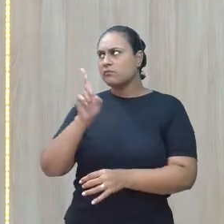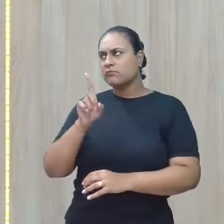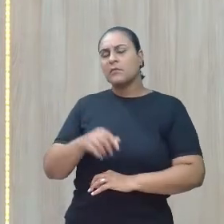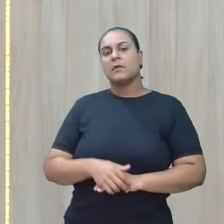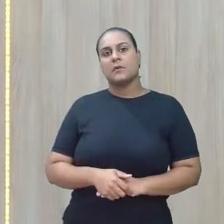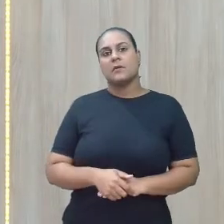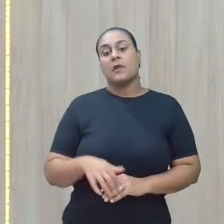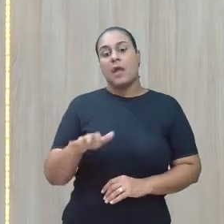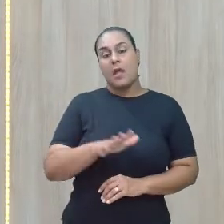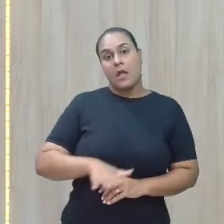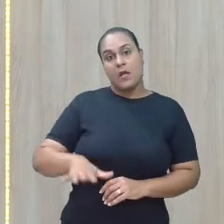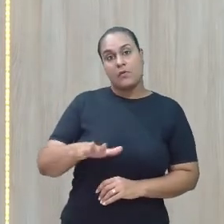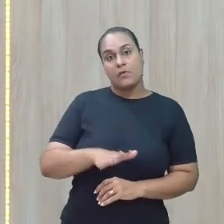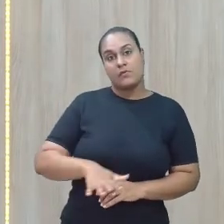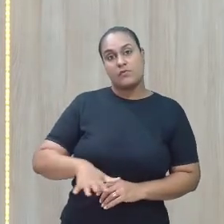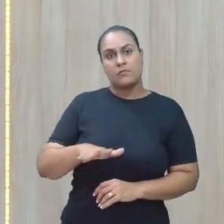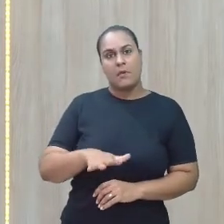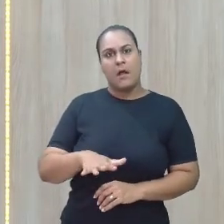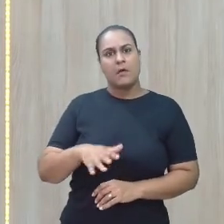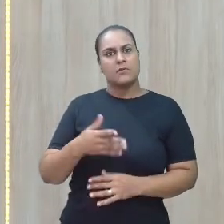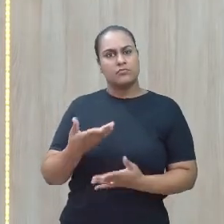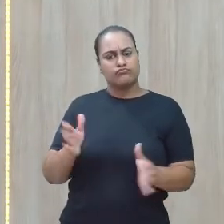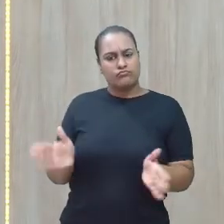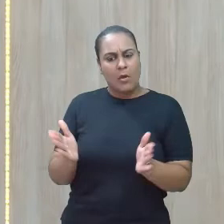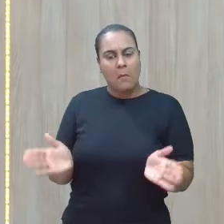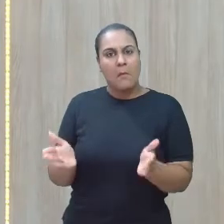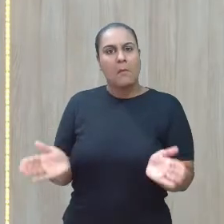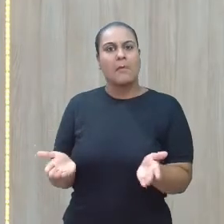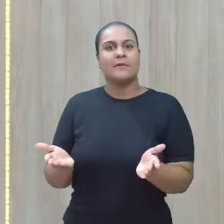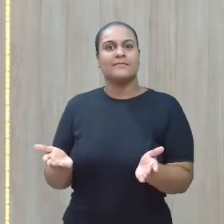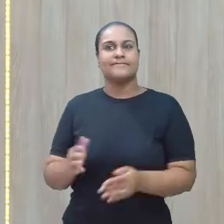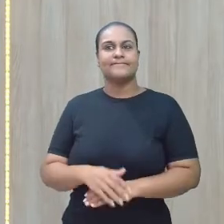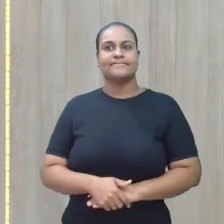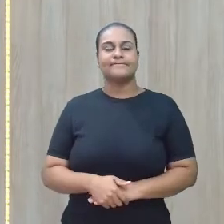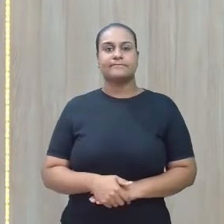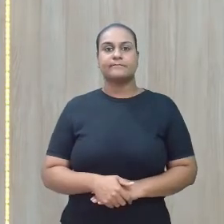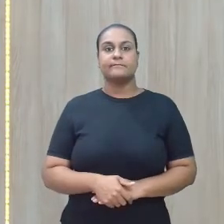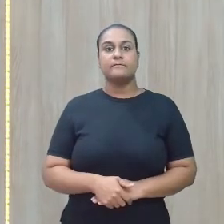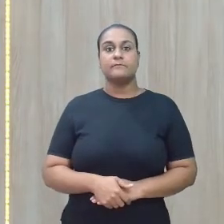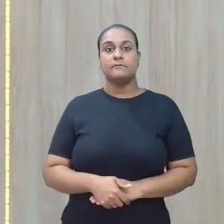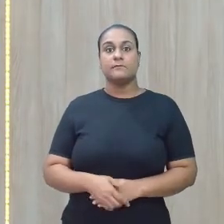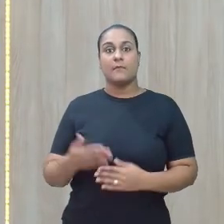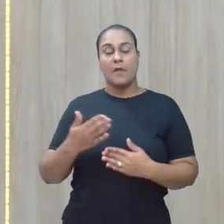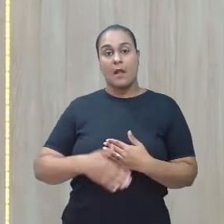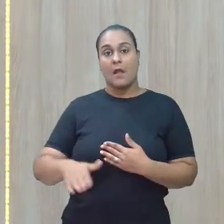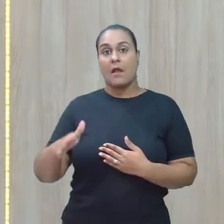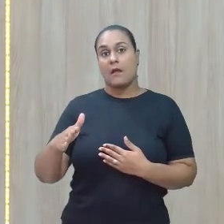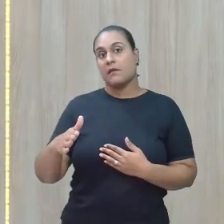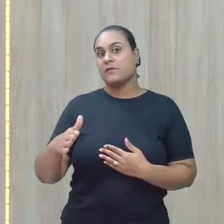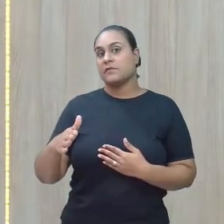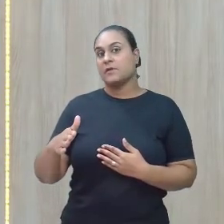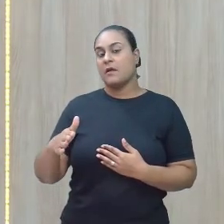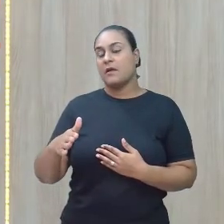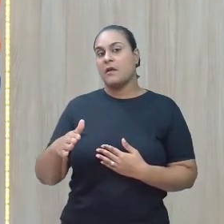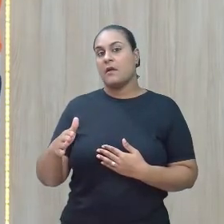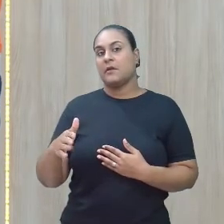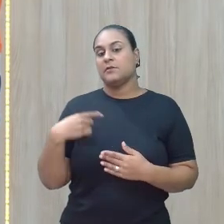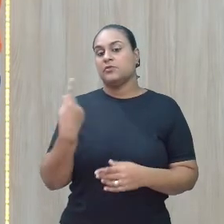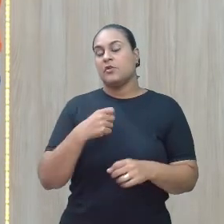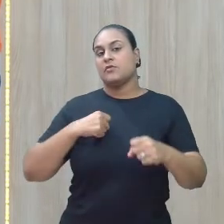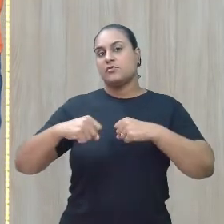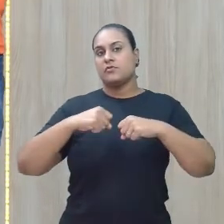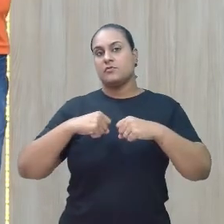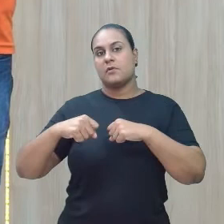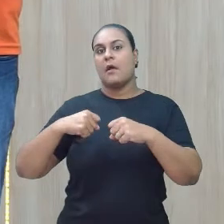mercado é um espaço pulsante, não é? E aí, gente, para a gente, né, avançar um pouco mais sobre, né, em nosso debate sobre